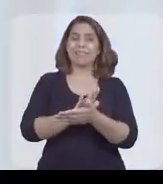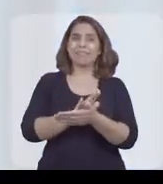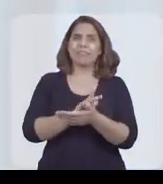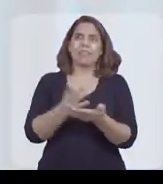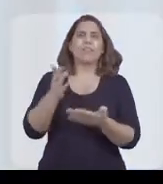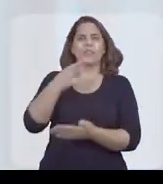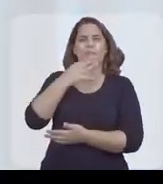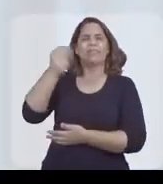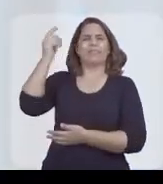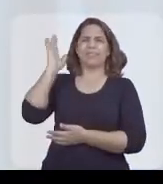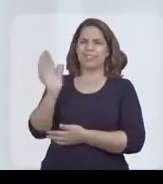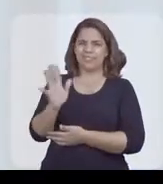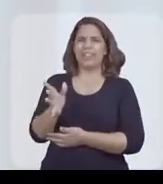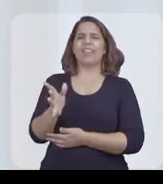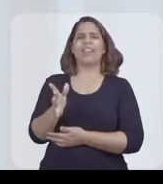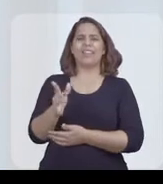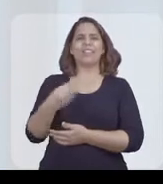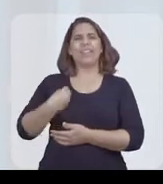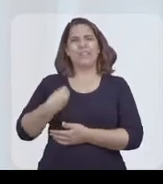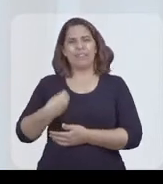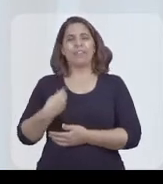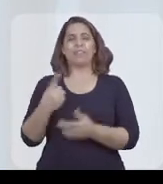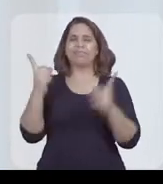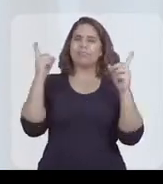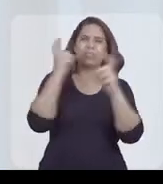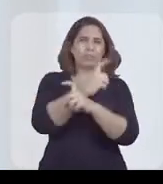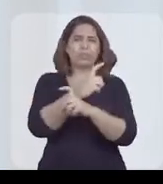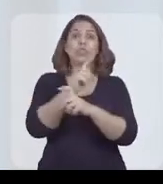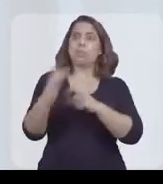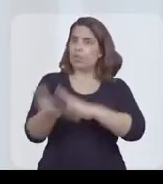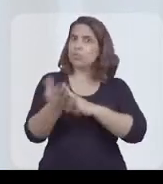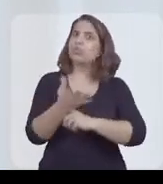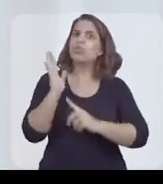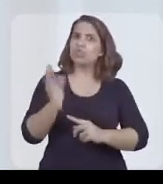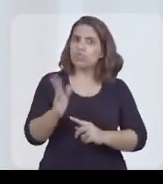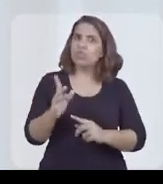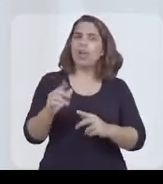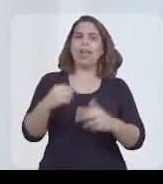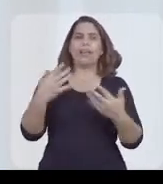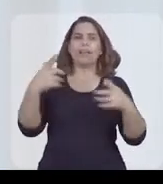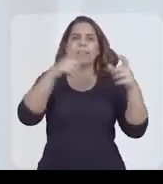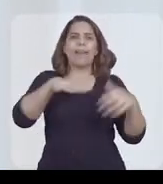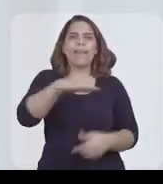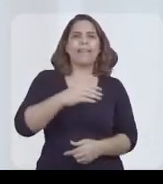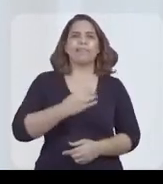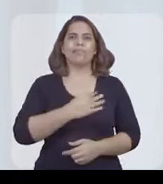E você, que eu conheço há muito tempo, a sua vida progressa, me ajudou muito na questão dos